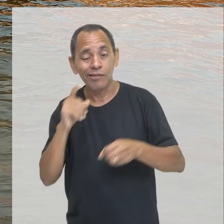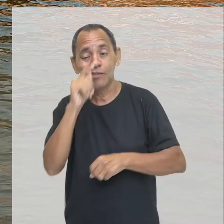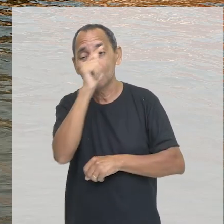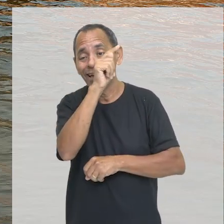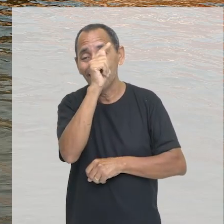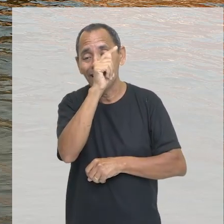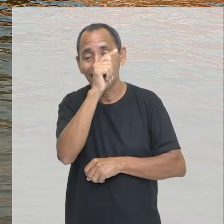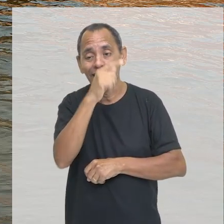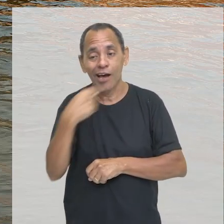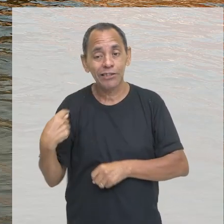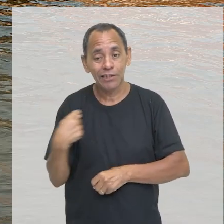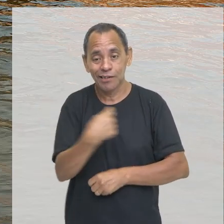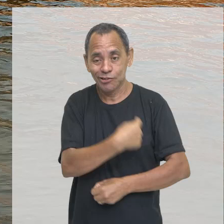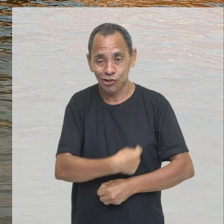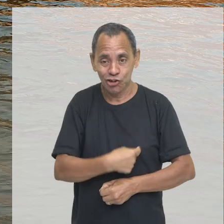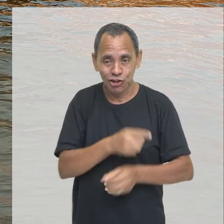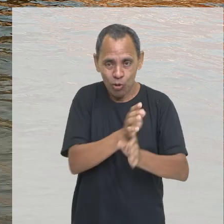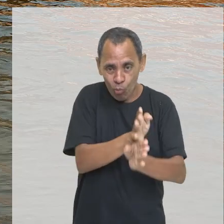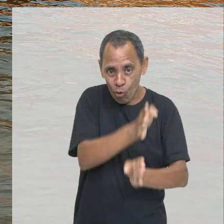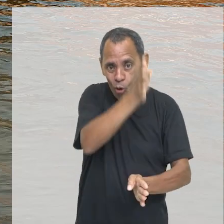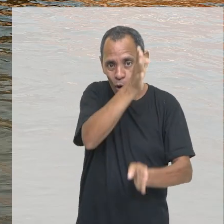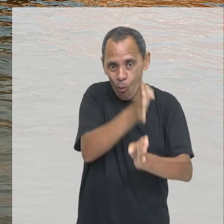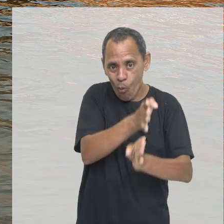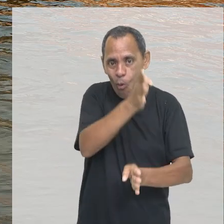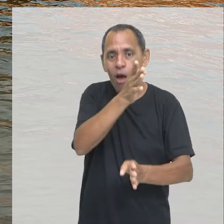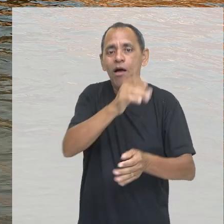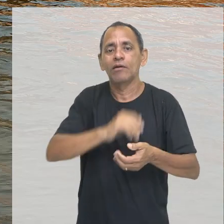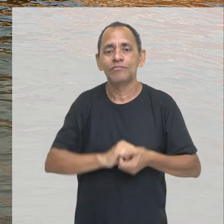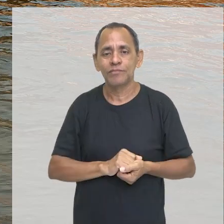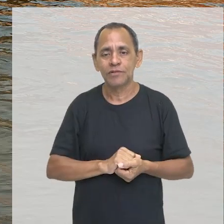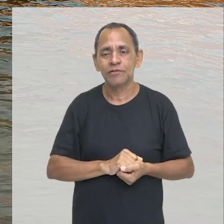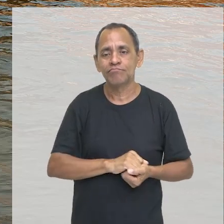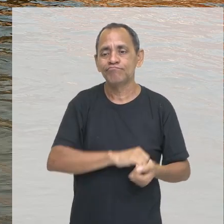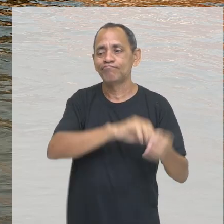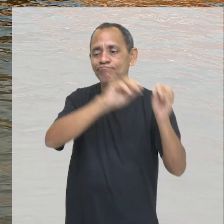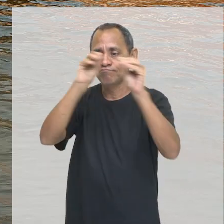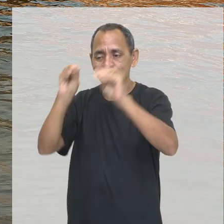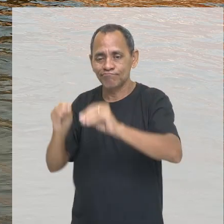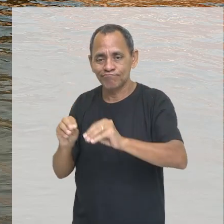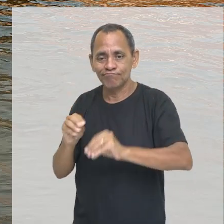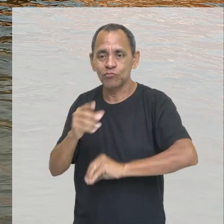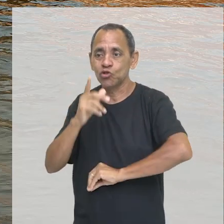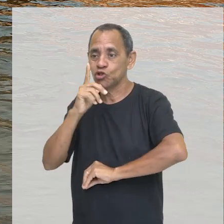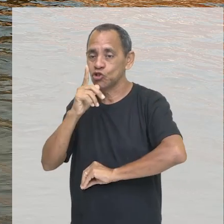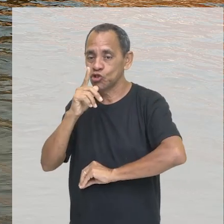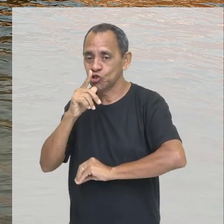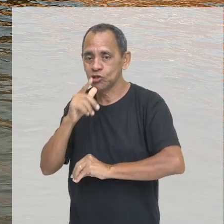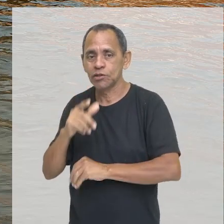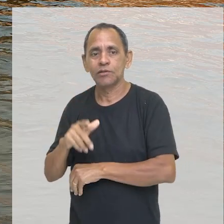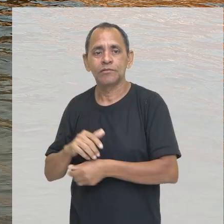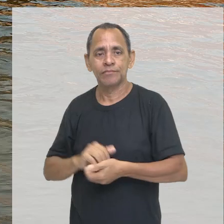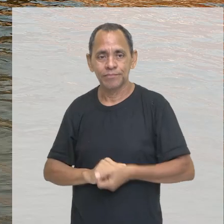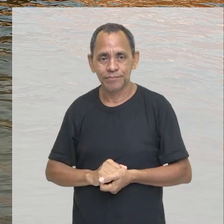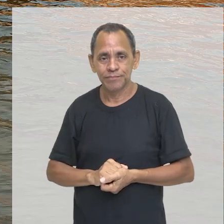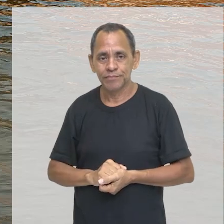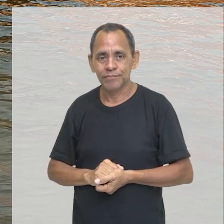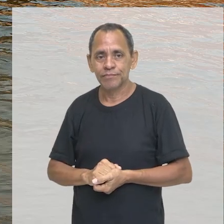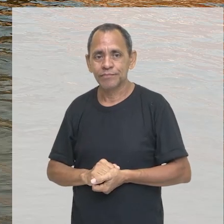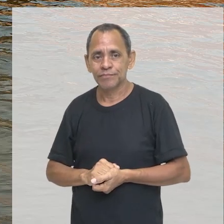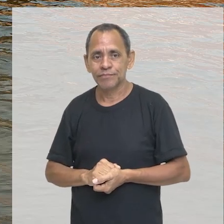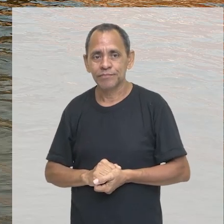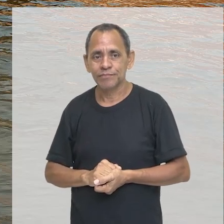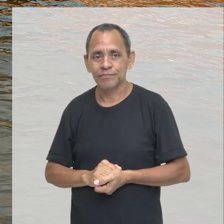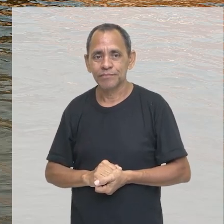China e viemos aqui para o rio Ganges, localizado na Índia Antiga,